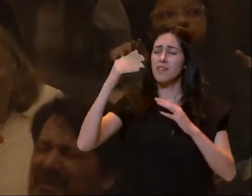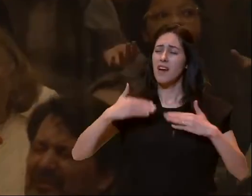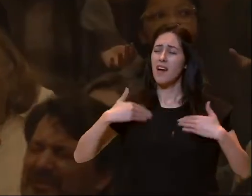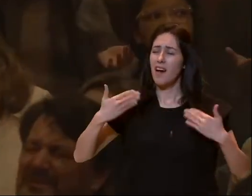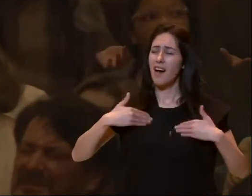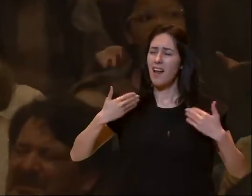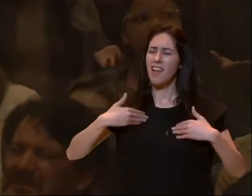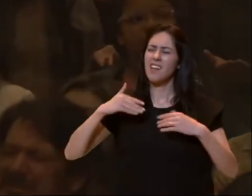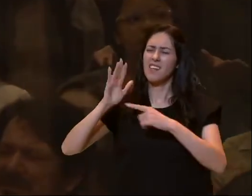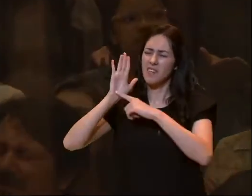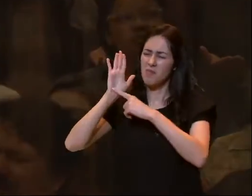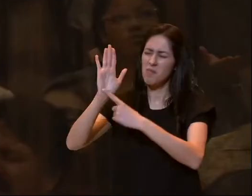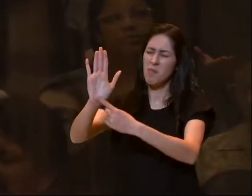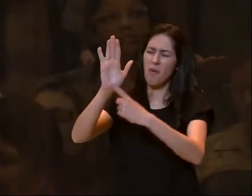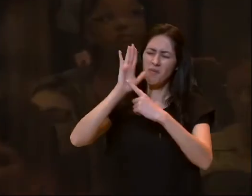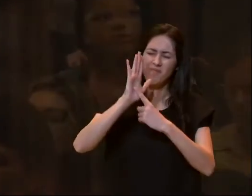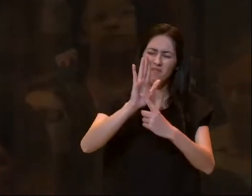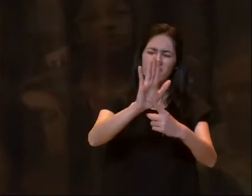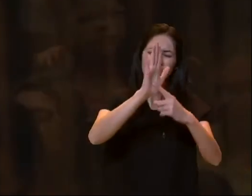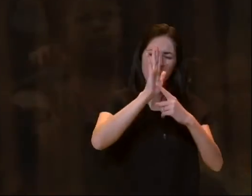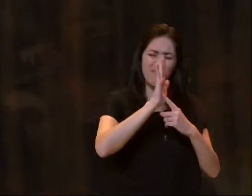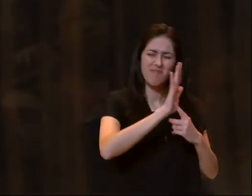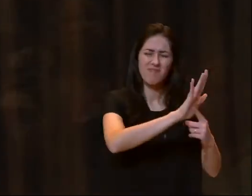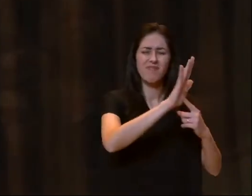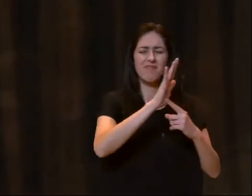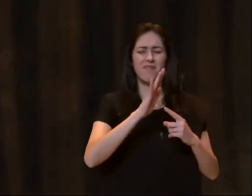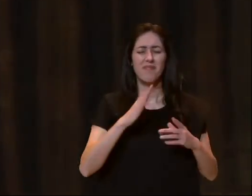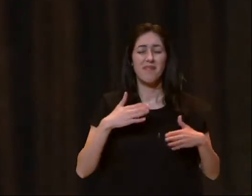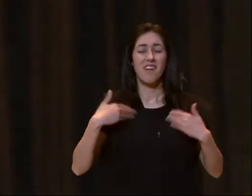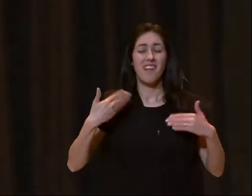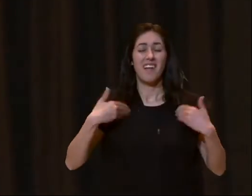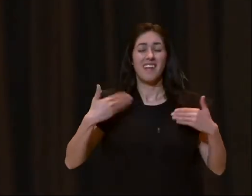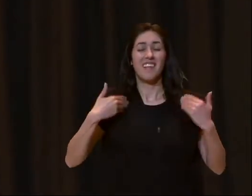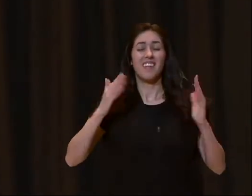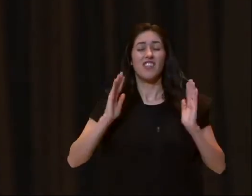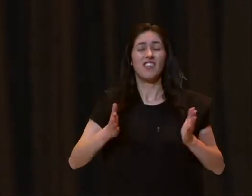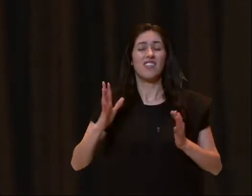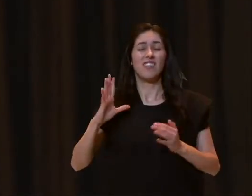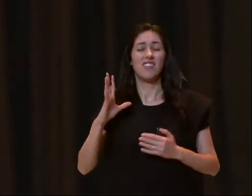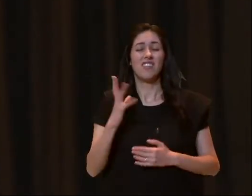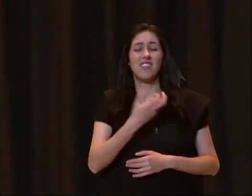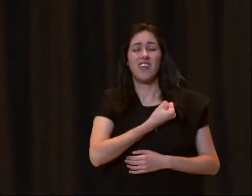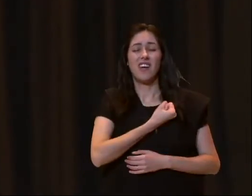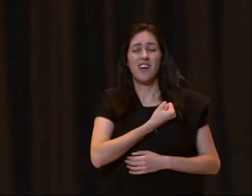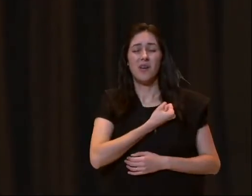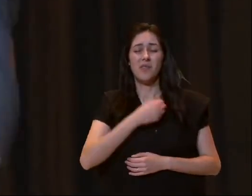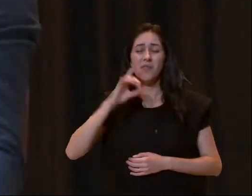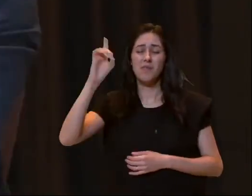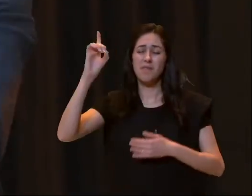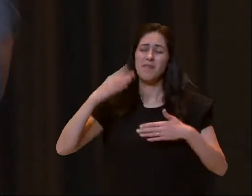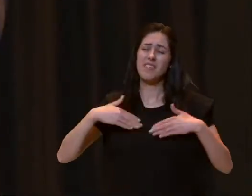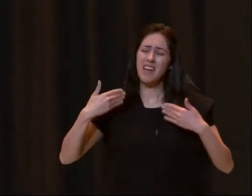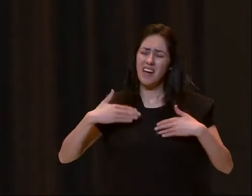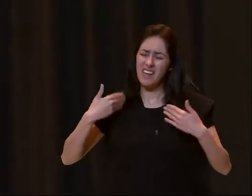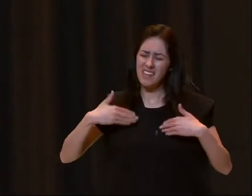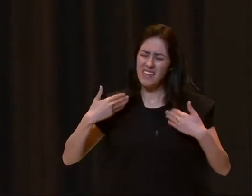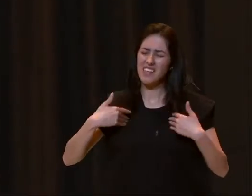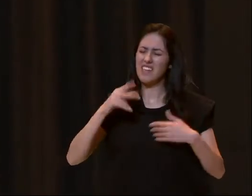seja revelada neste lugar. Alegria da salvação, alegria que nos fortalece,